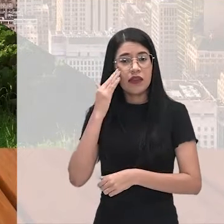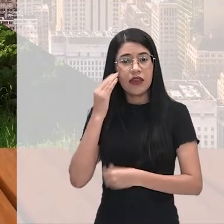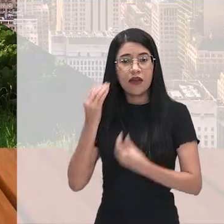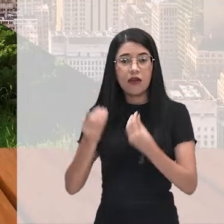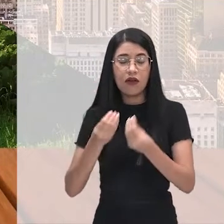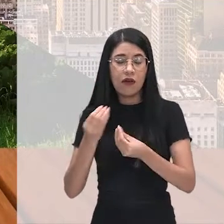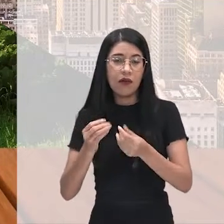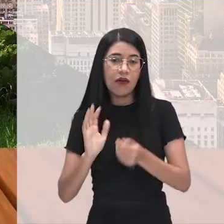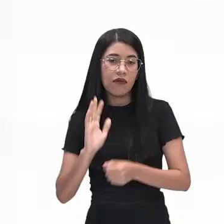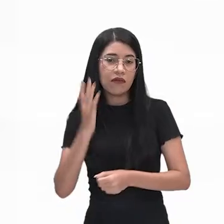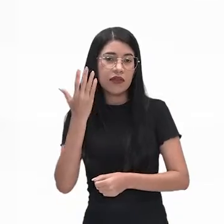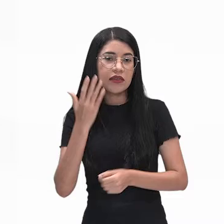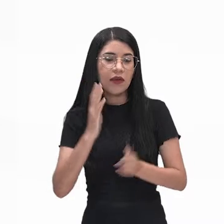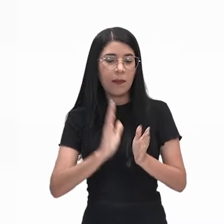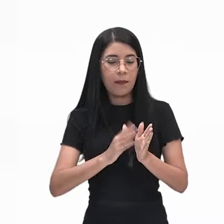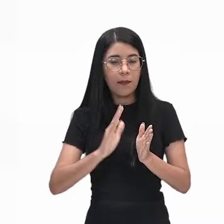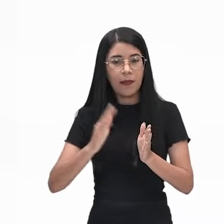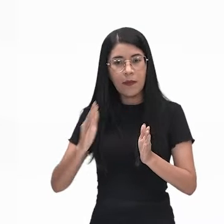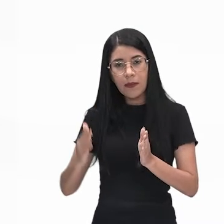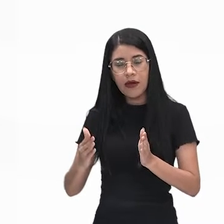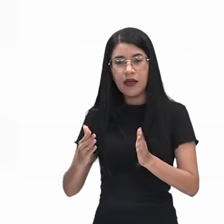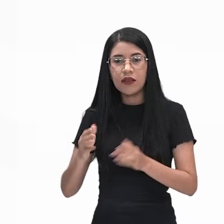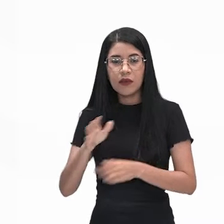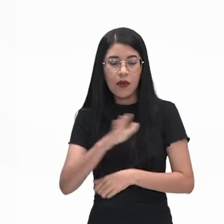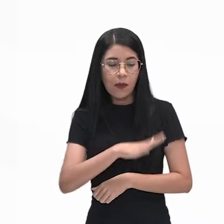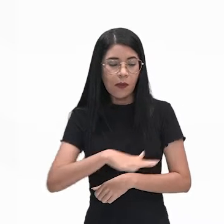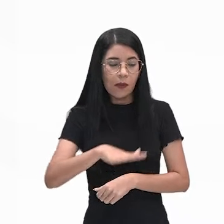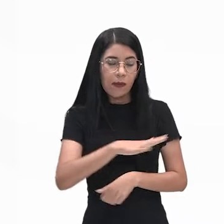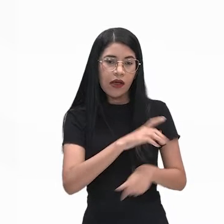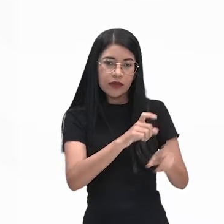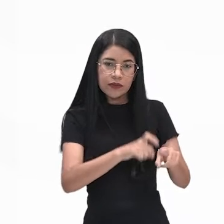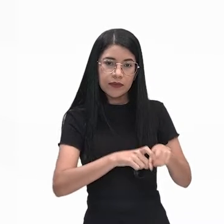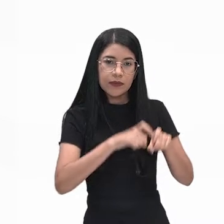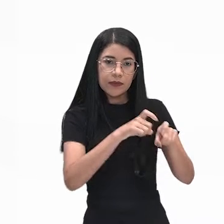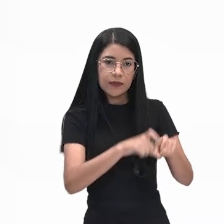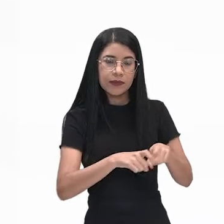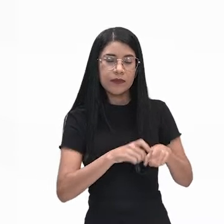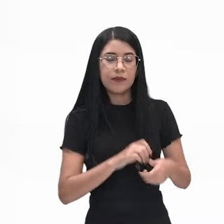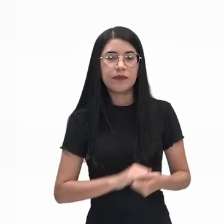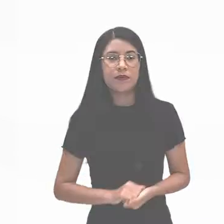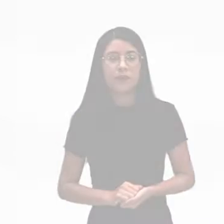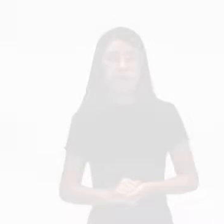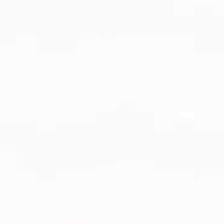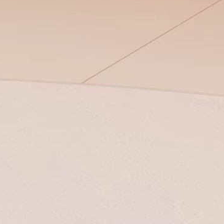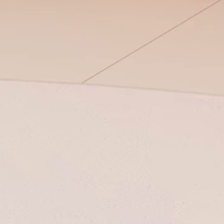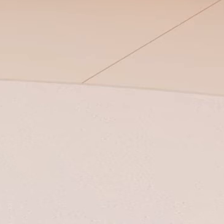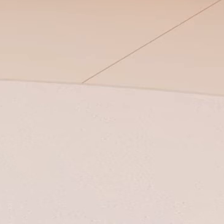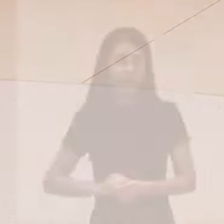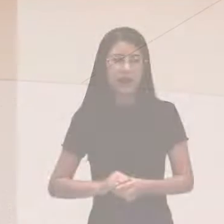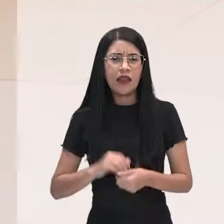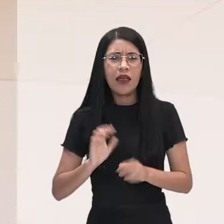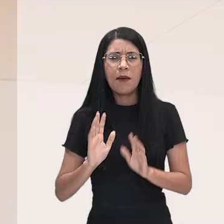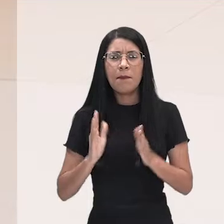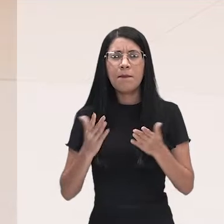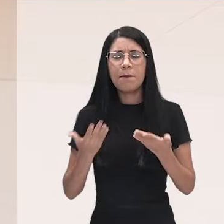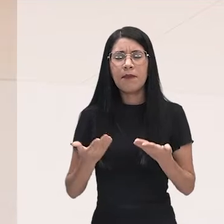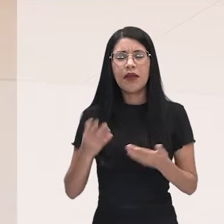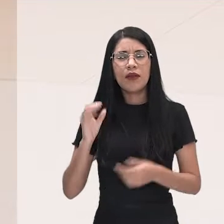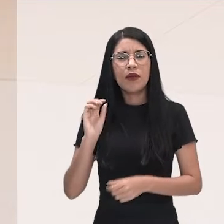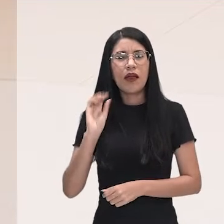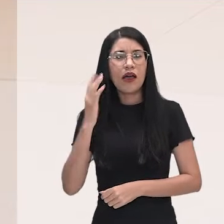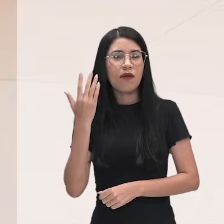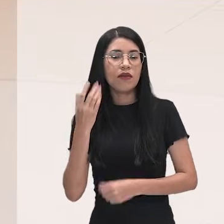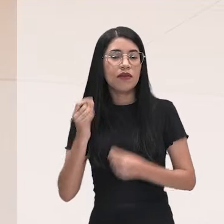esse processo de aparecimento do espaço rural. Dominar o fogo, tá? E